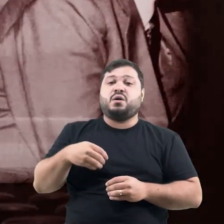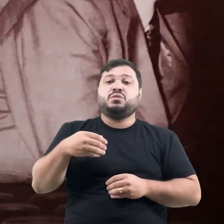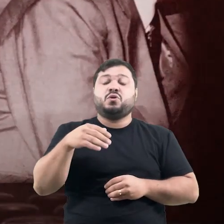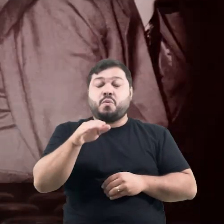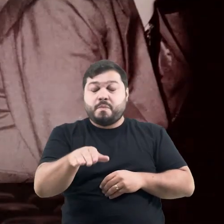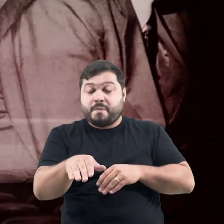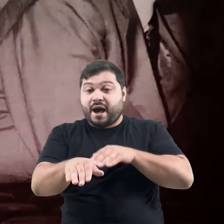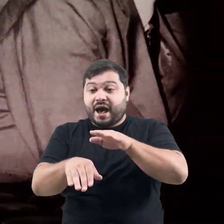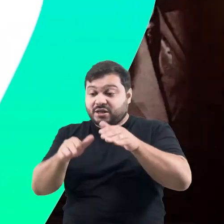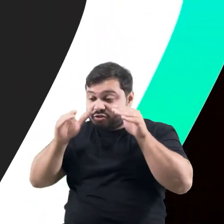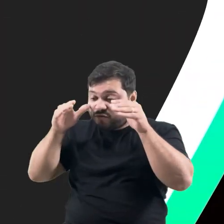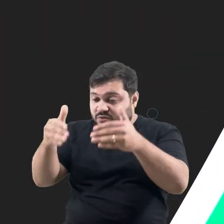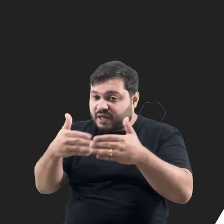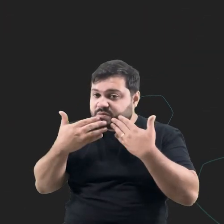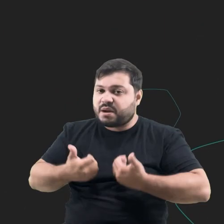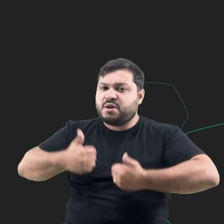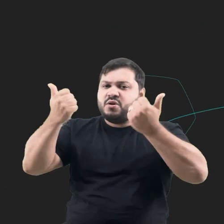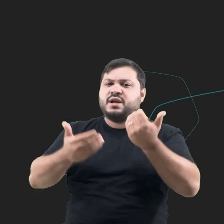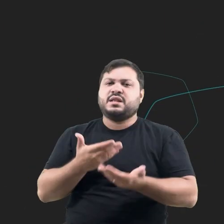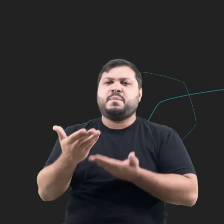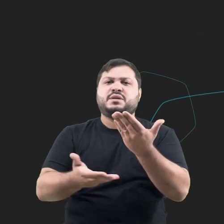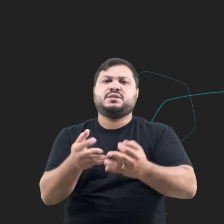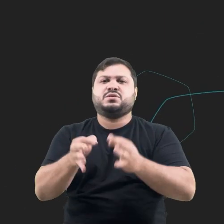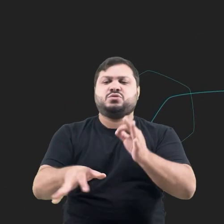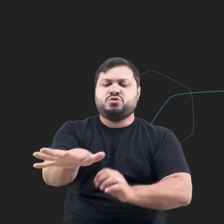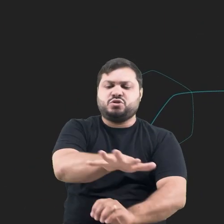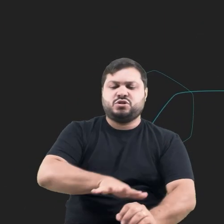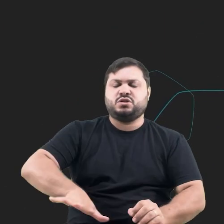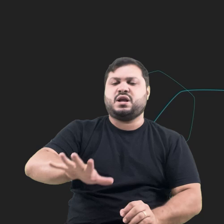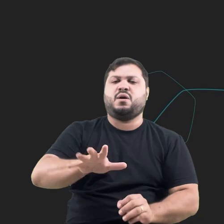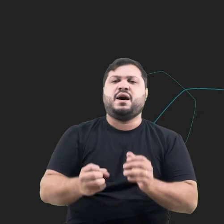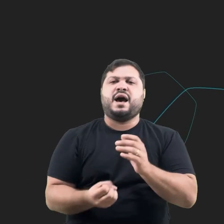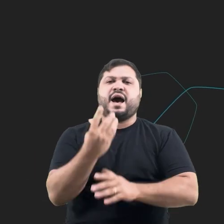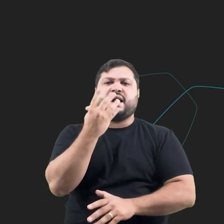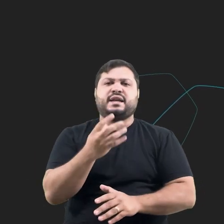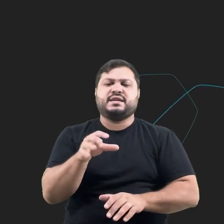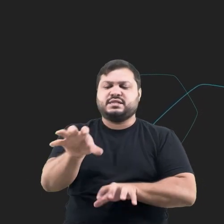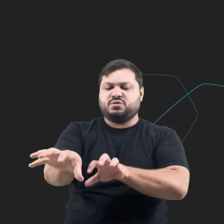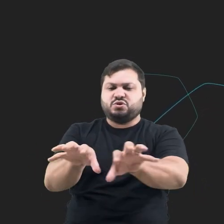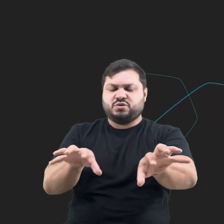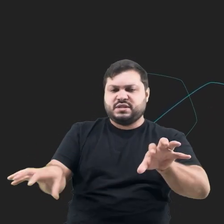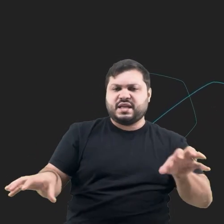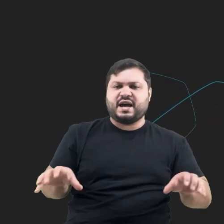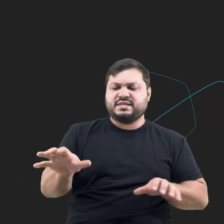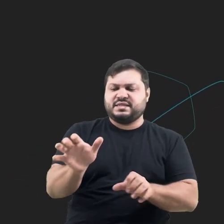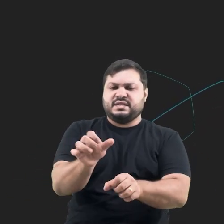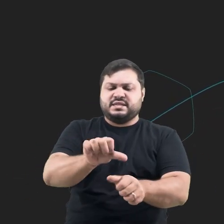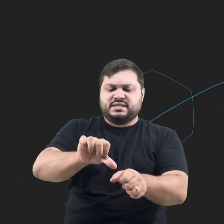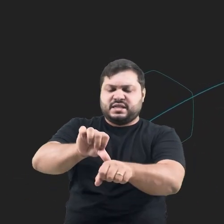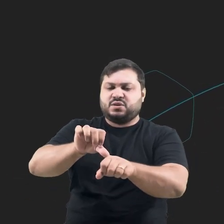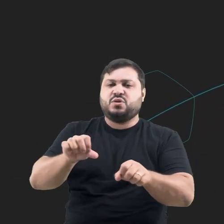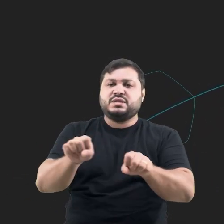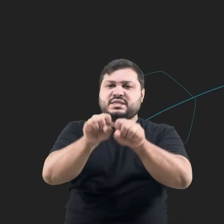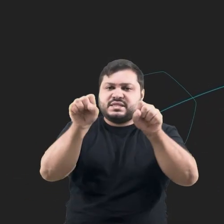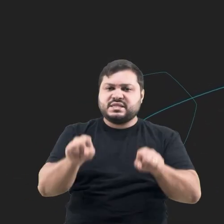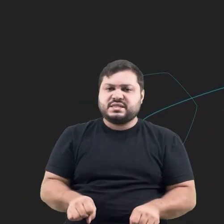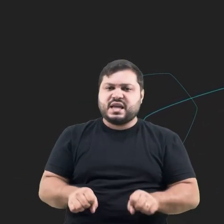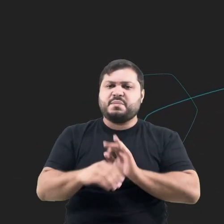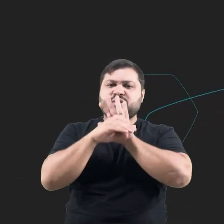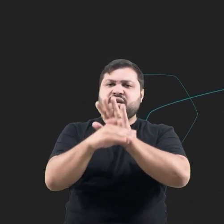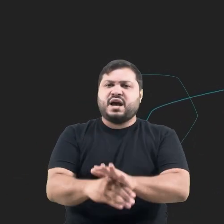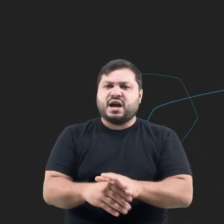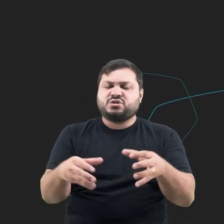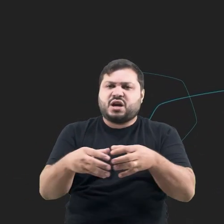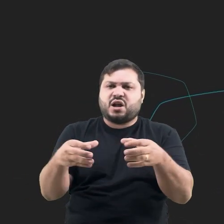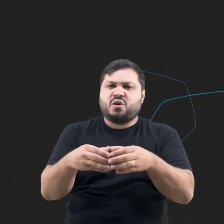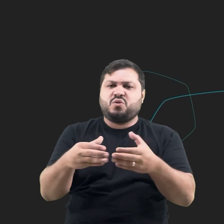passos voltados para a melhoria da prestação jurisdicional. A criação de unidades, setores e sistemas ajudaram